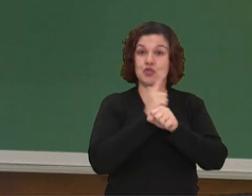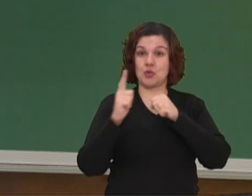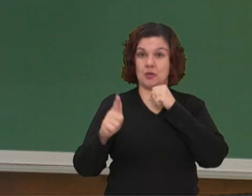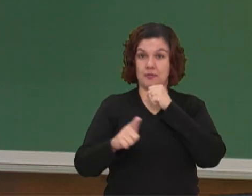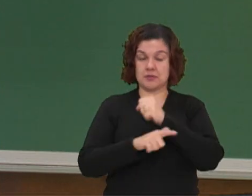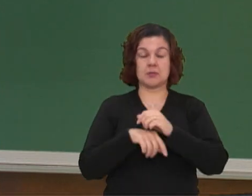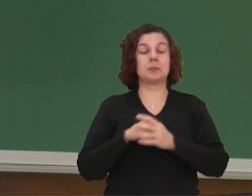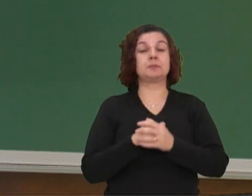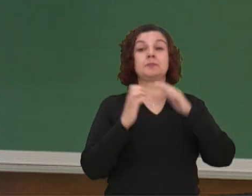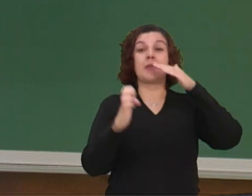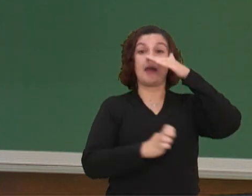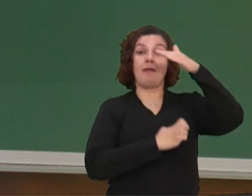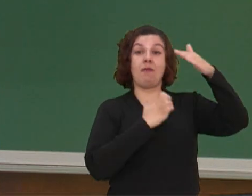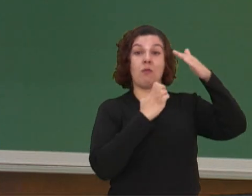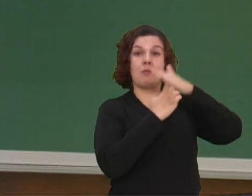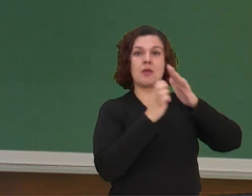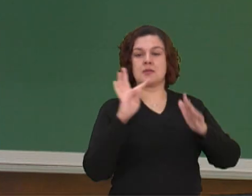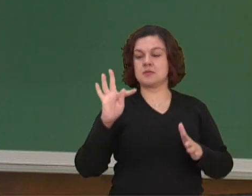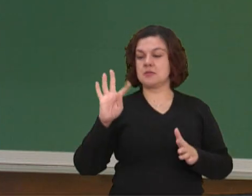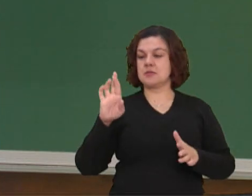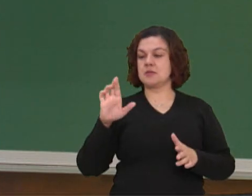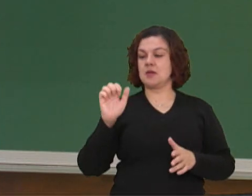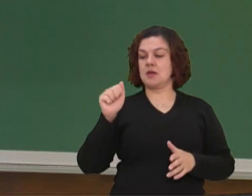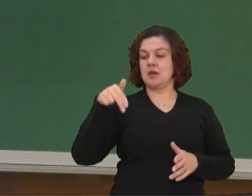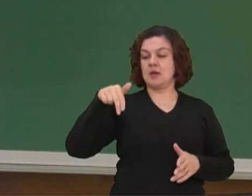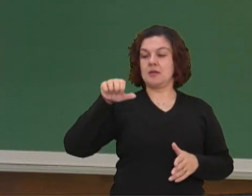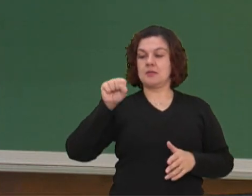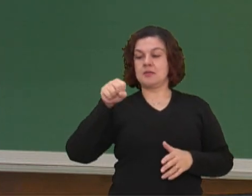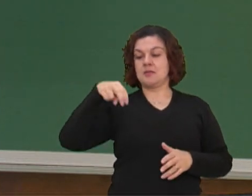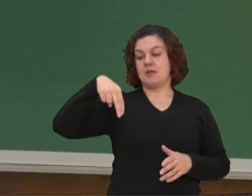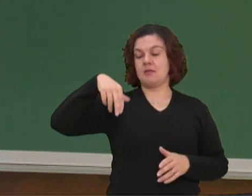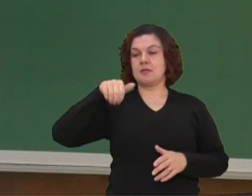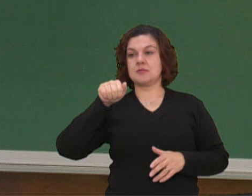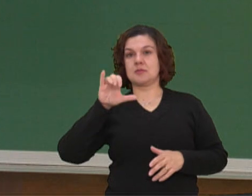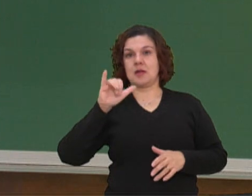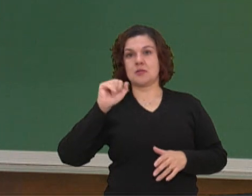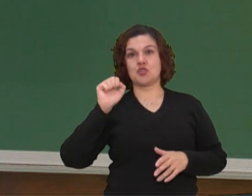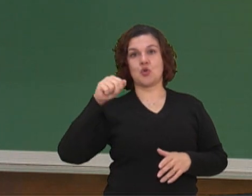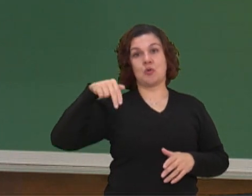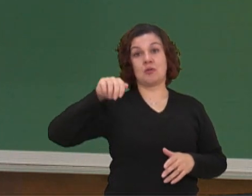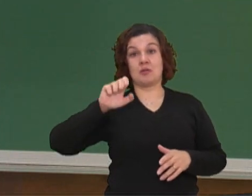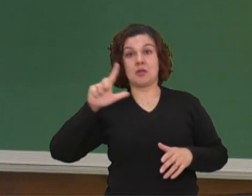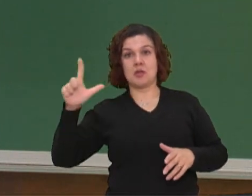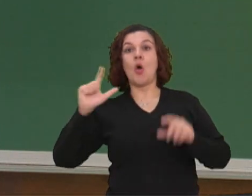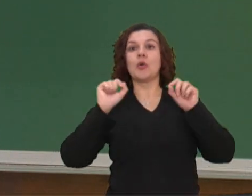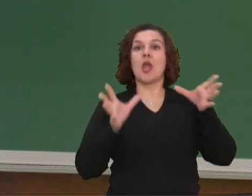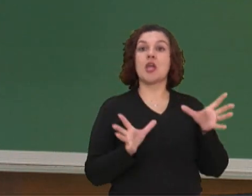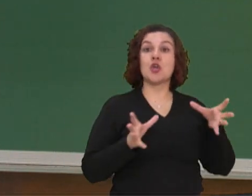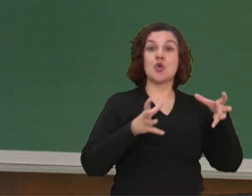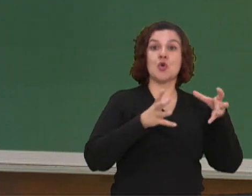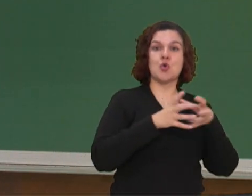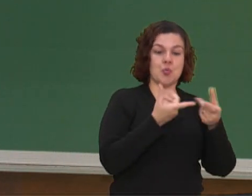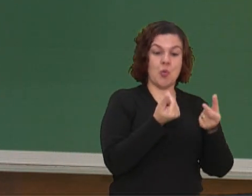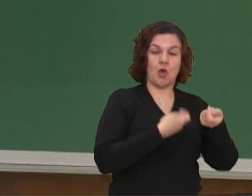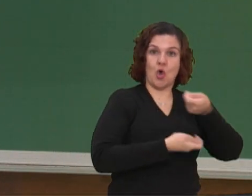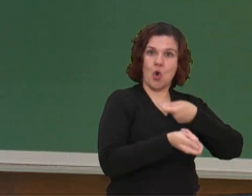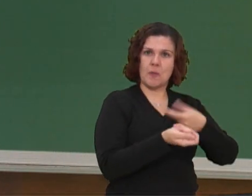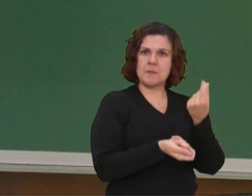empresas transnacionais, né? Elas são os grandes grupos econômicos que vão organizar, que